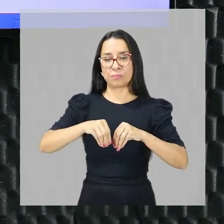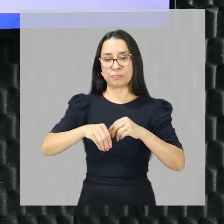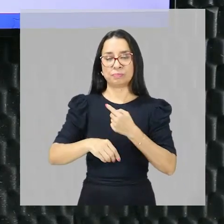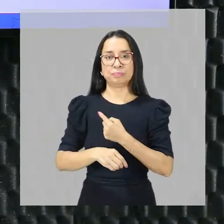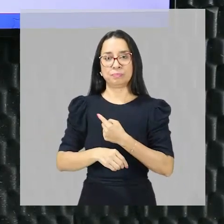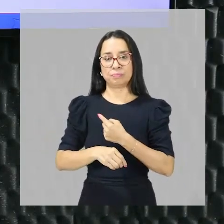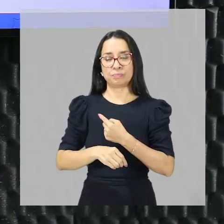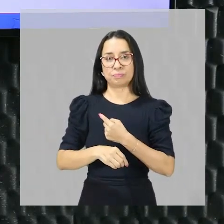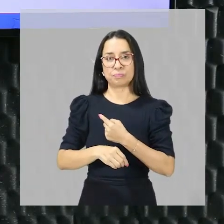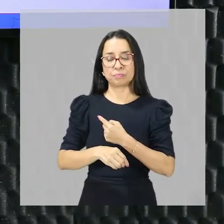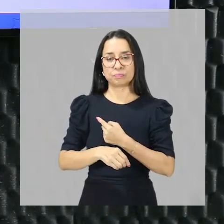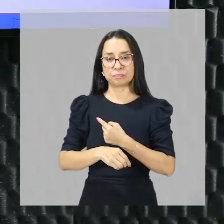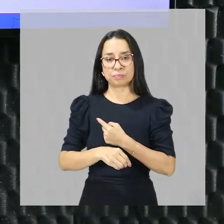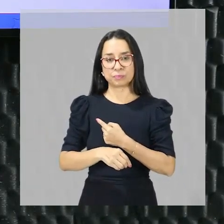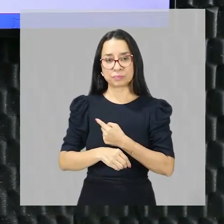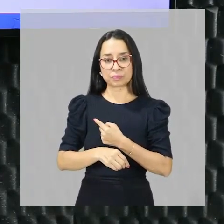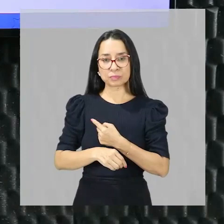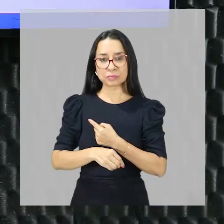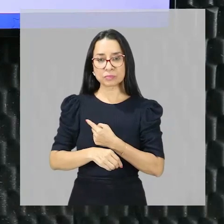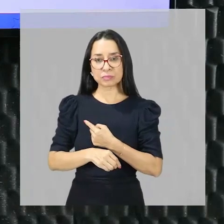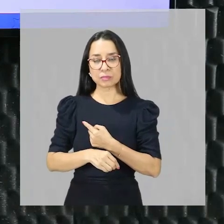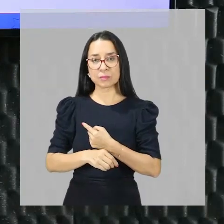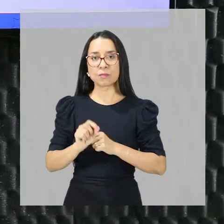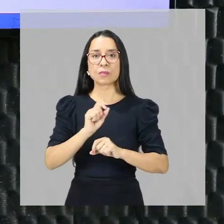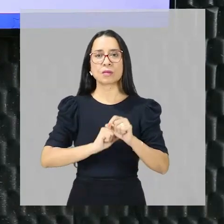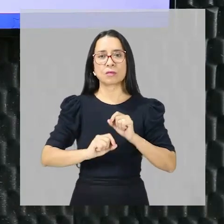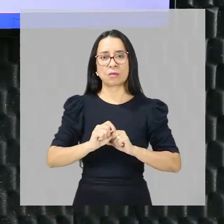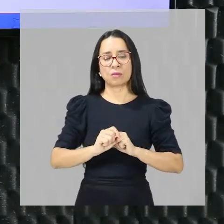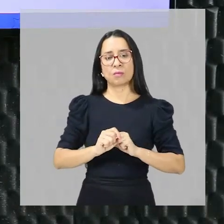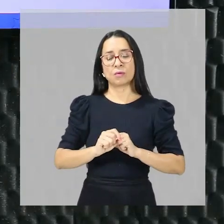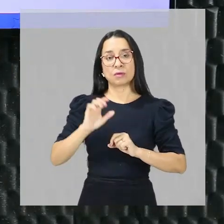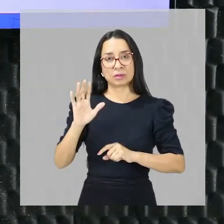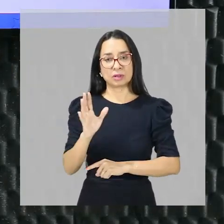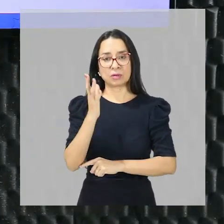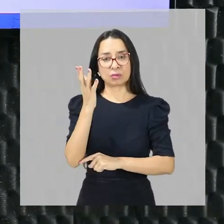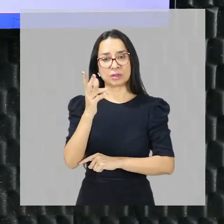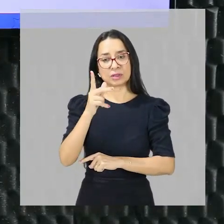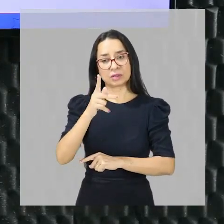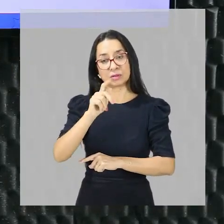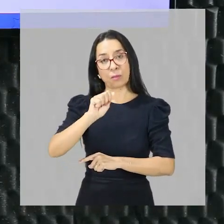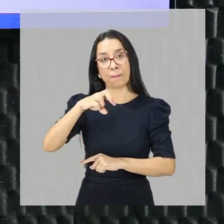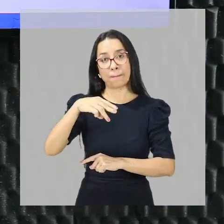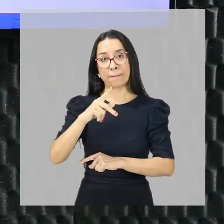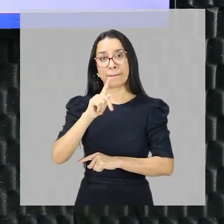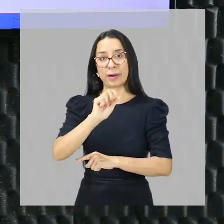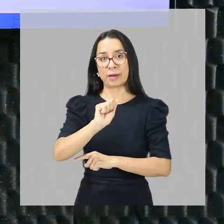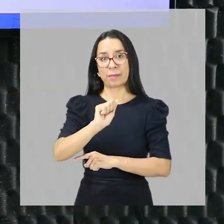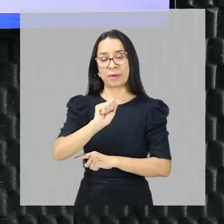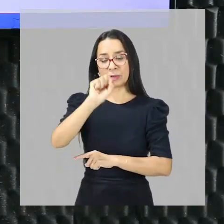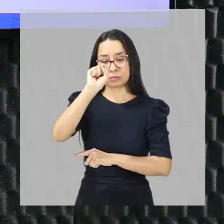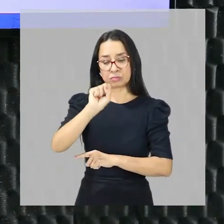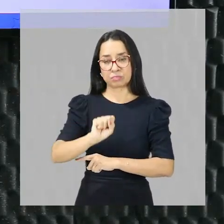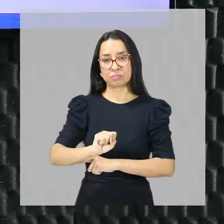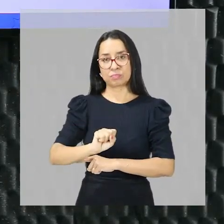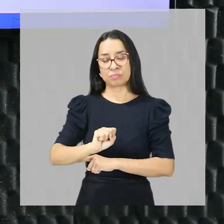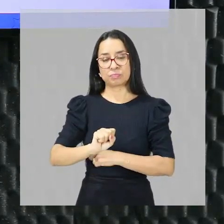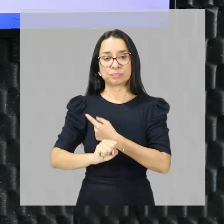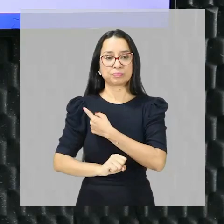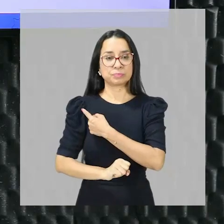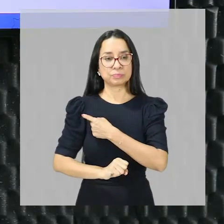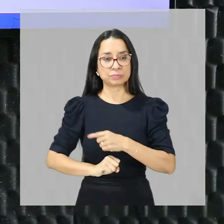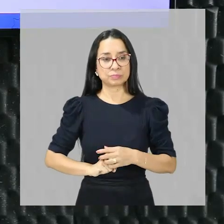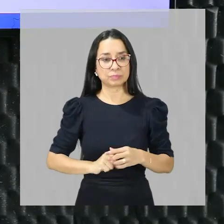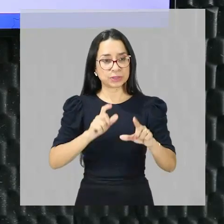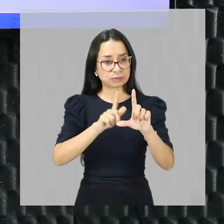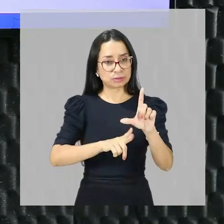é a degradação de solos de base arenosa, como acontece no Pampa Gaúcho. Então, o nosso gabarito aí, galera, tá? É a